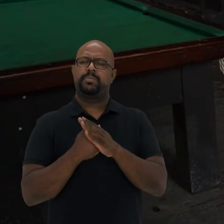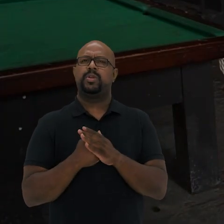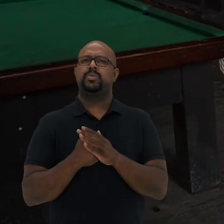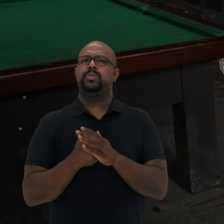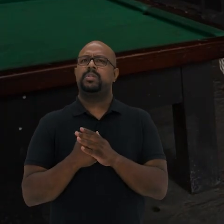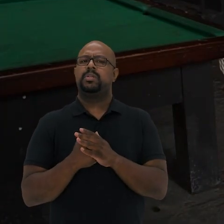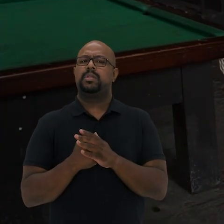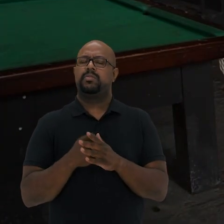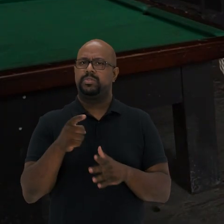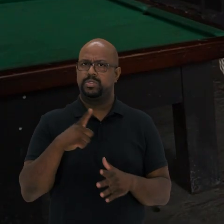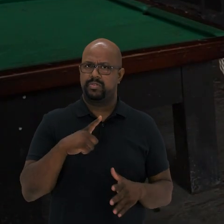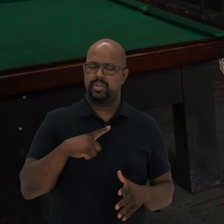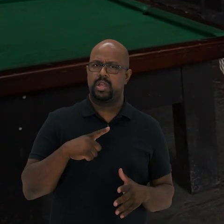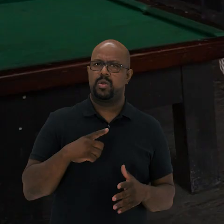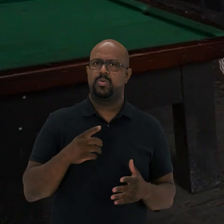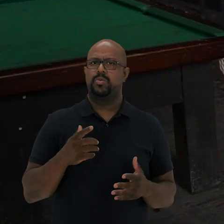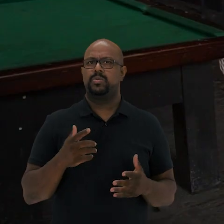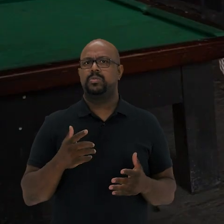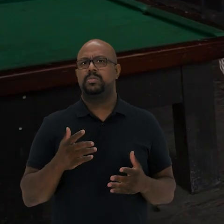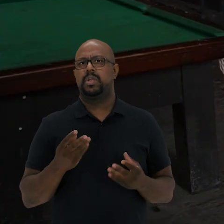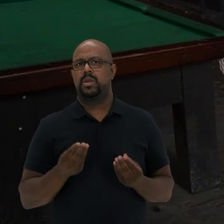fechamento, vocês tiveram alguma